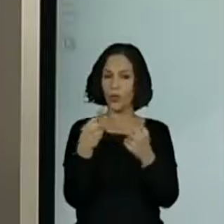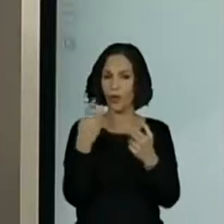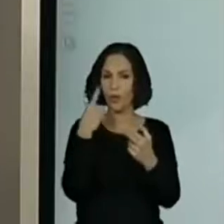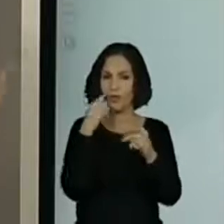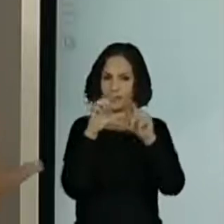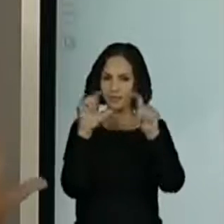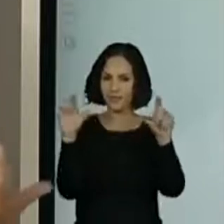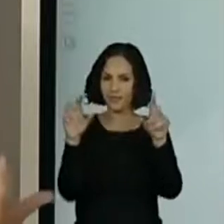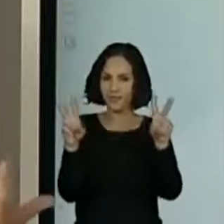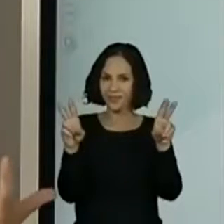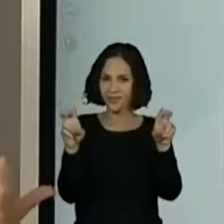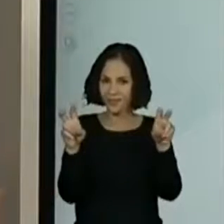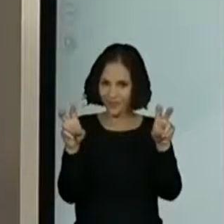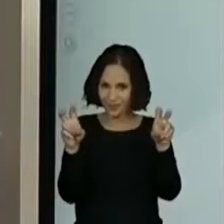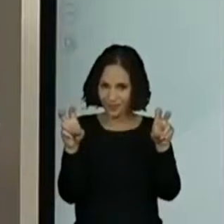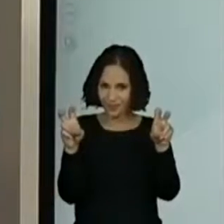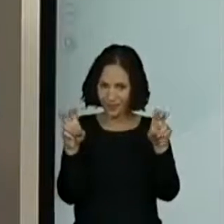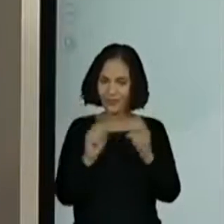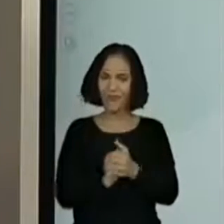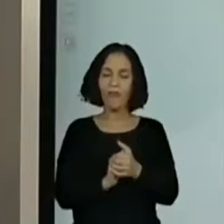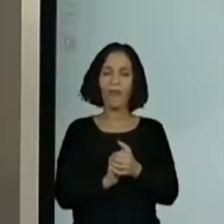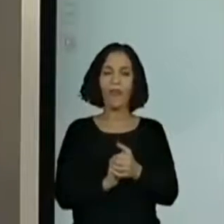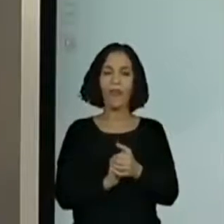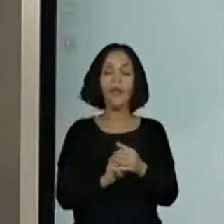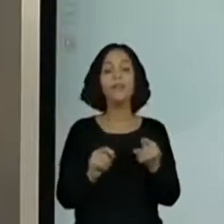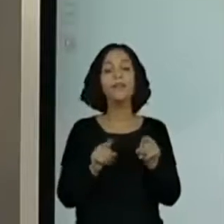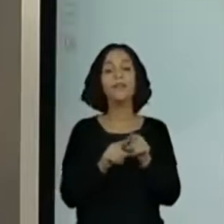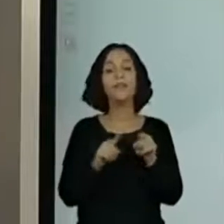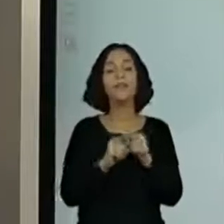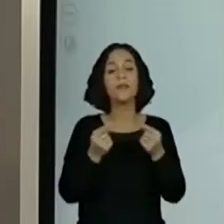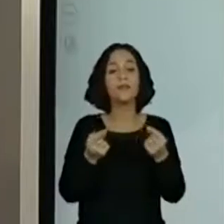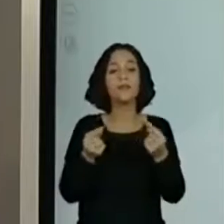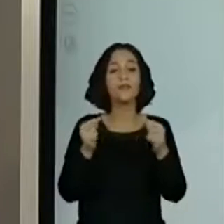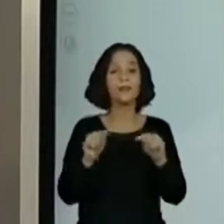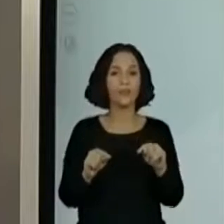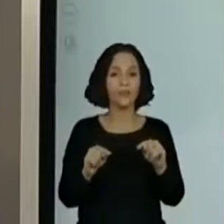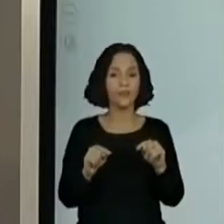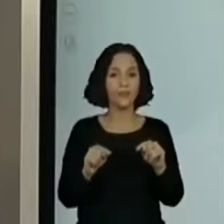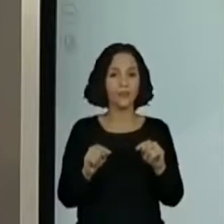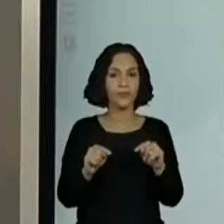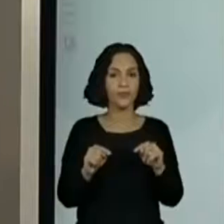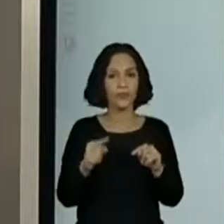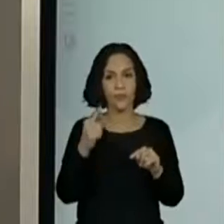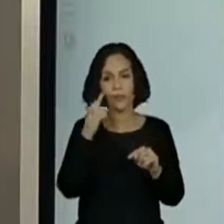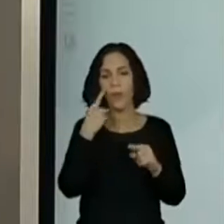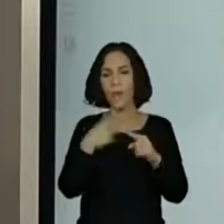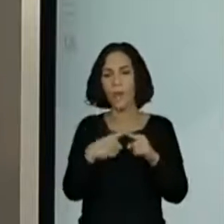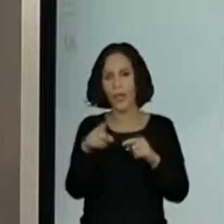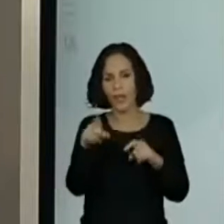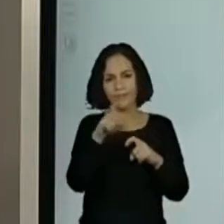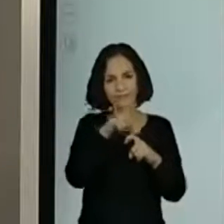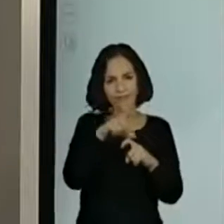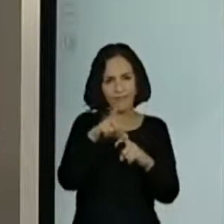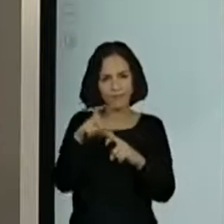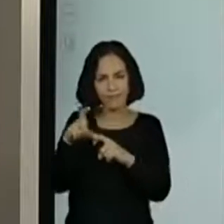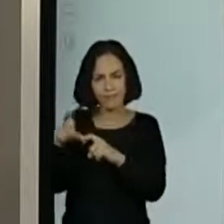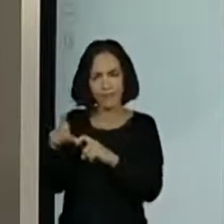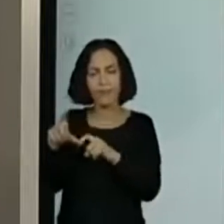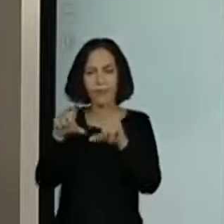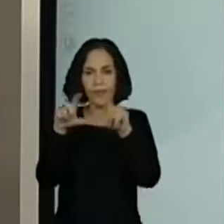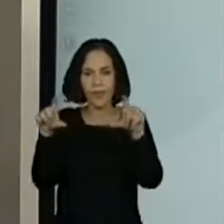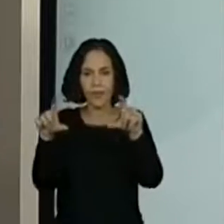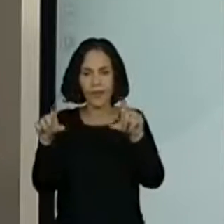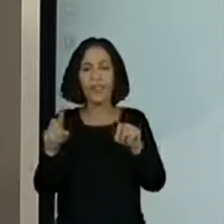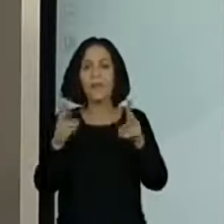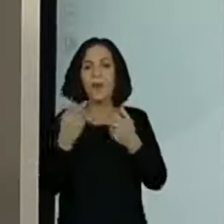título, poupando energia, e ela já trouxe essa informação, porque lembra que eu falei que as tirinhas, elas sempre estão trabalhando com